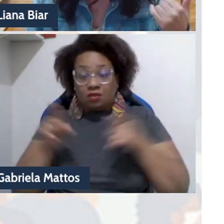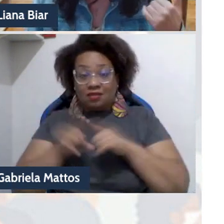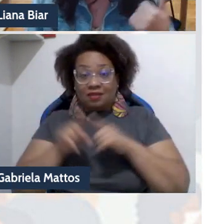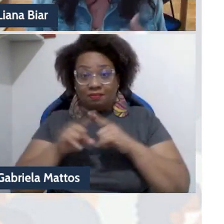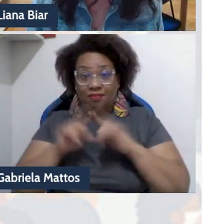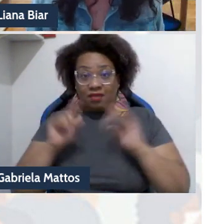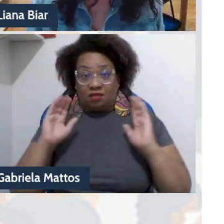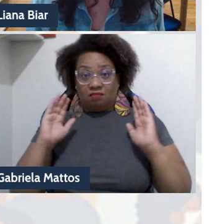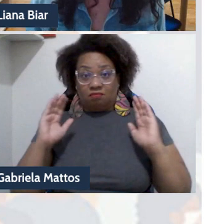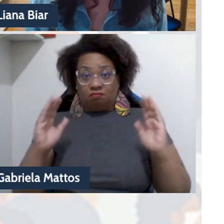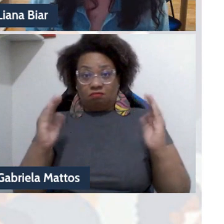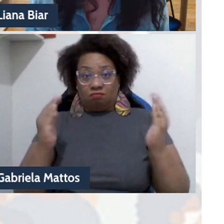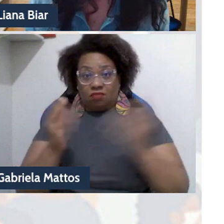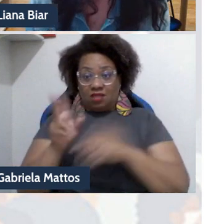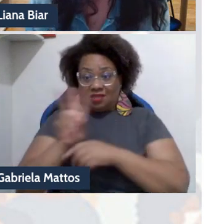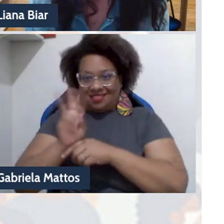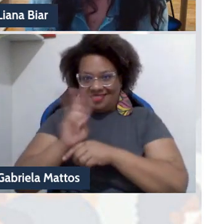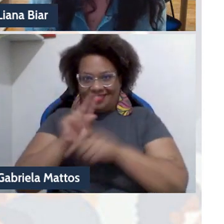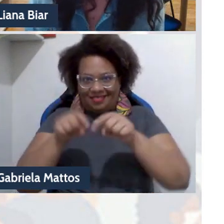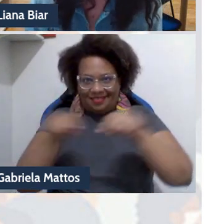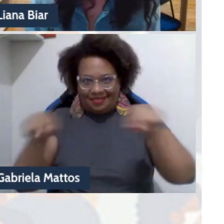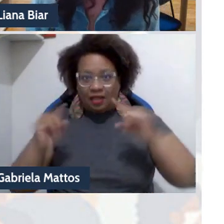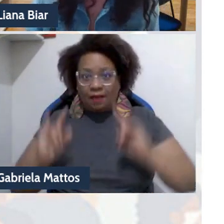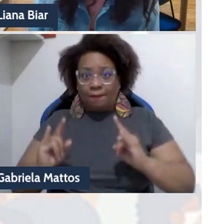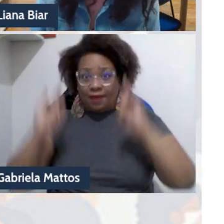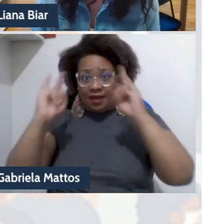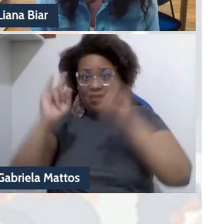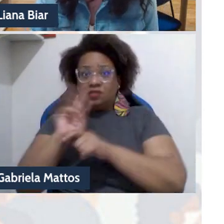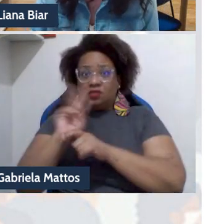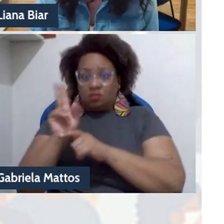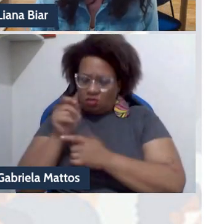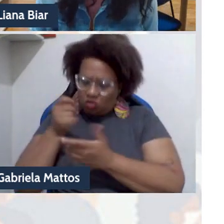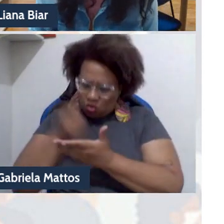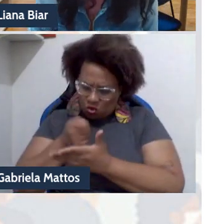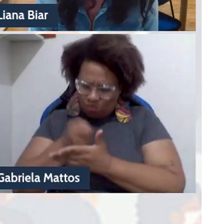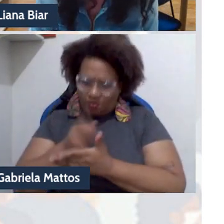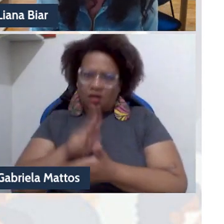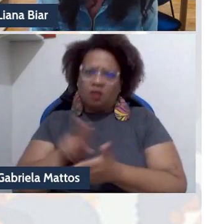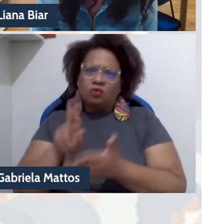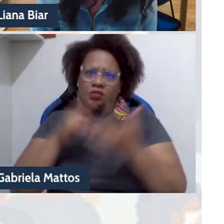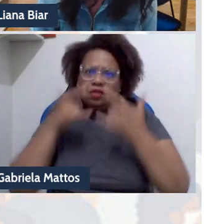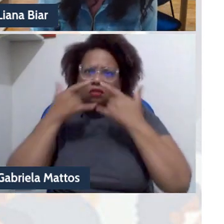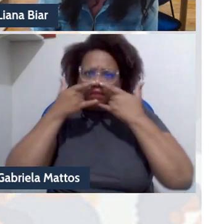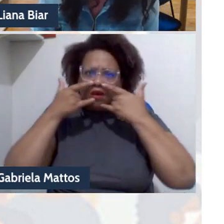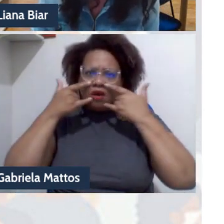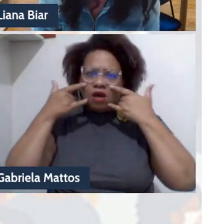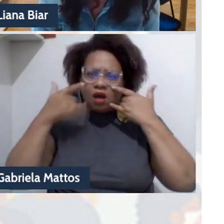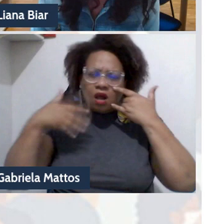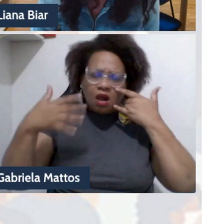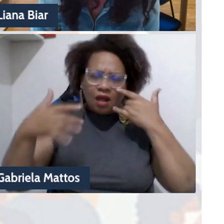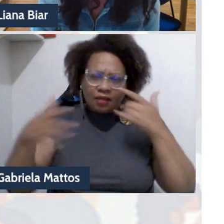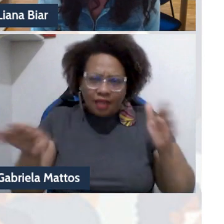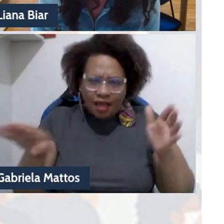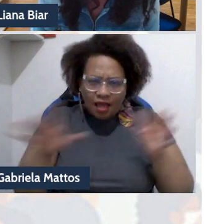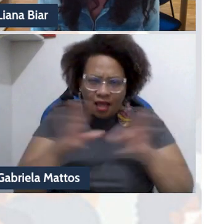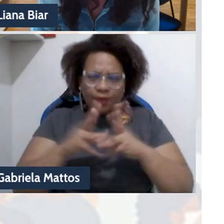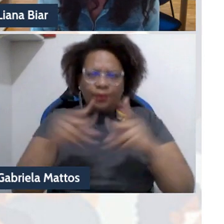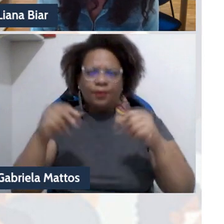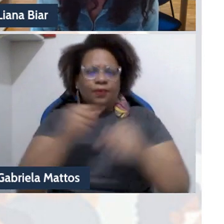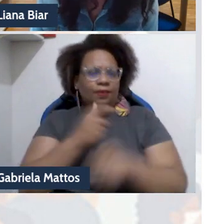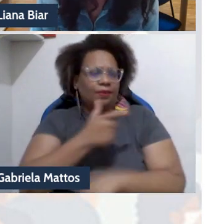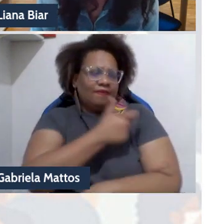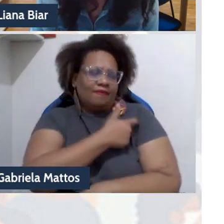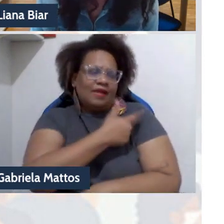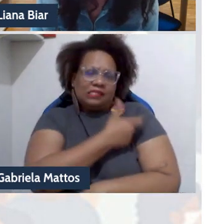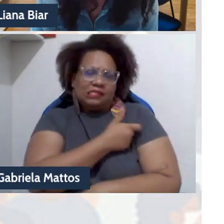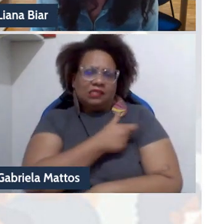a cabine da portaria, a gente teve que usar, né, as máscaras por um bom tempo, até cessar, tomar vacina e tudo. Aí, quer dizer, foi um pouco de